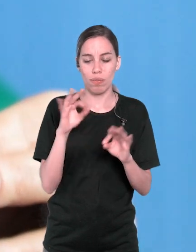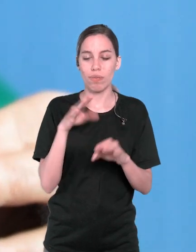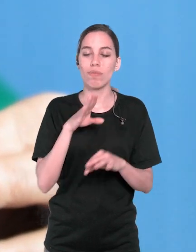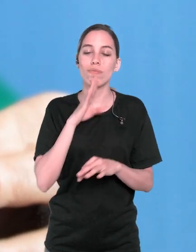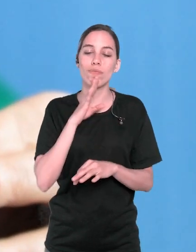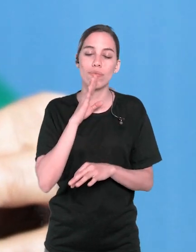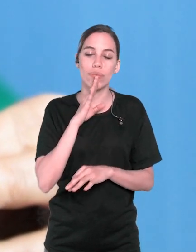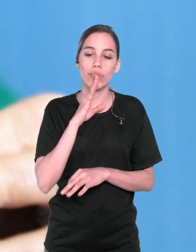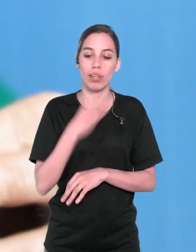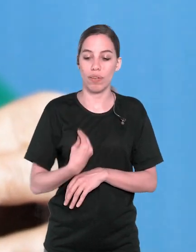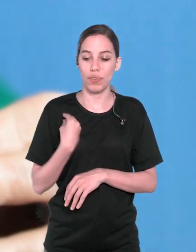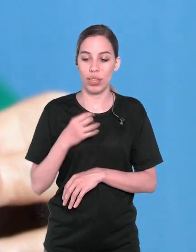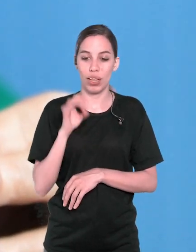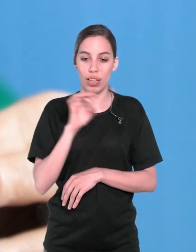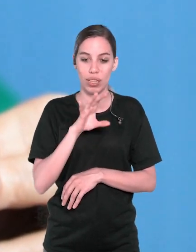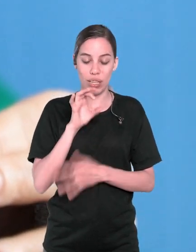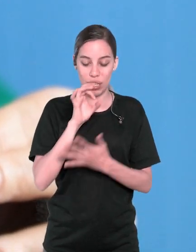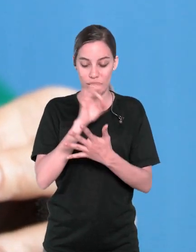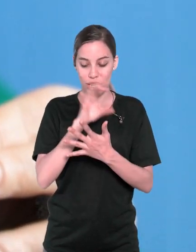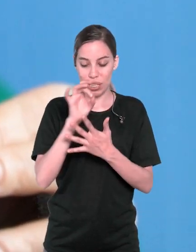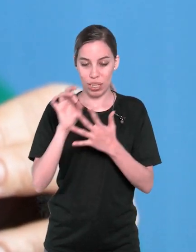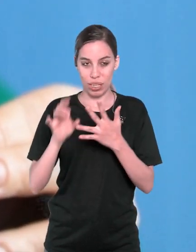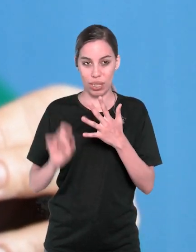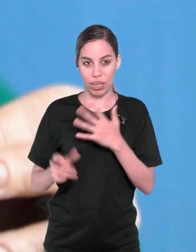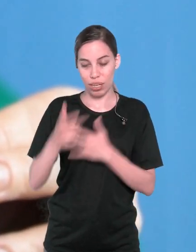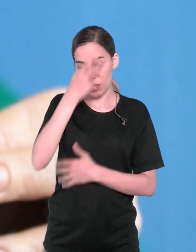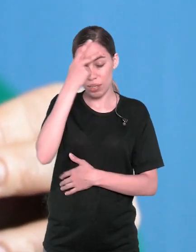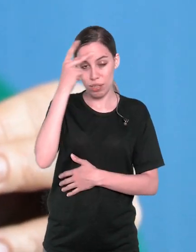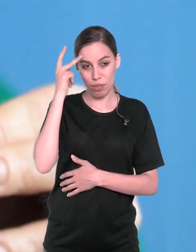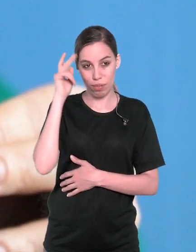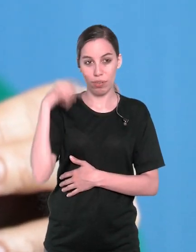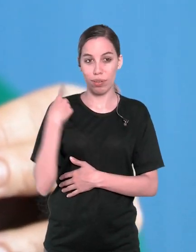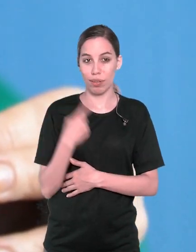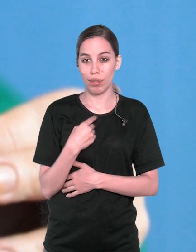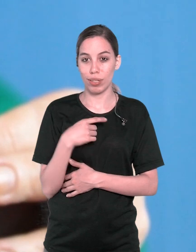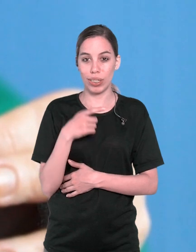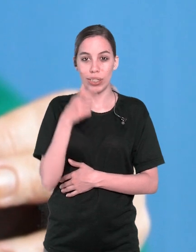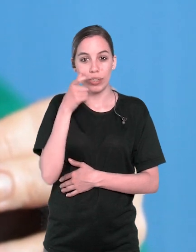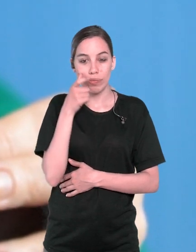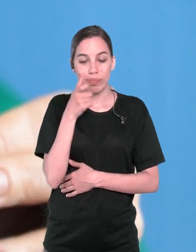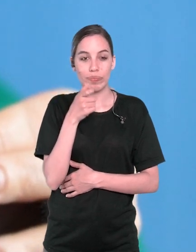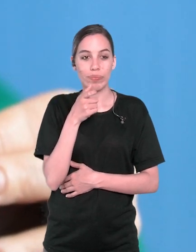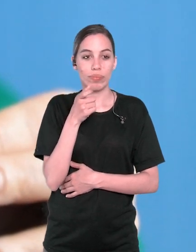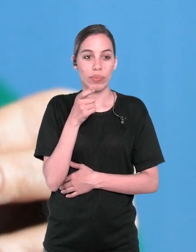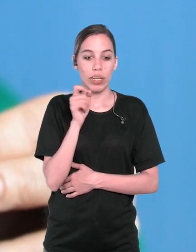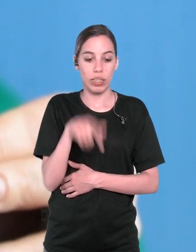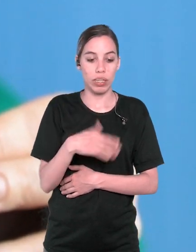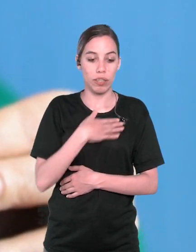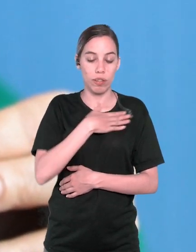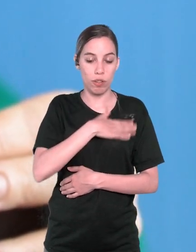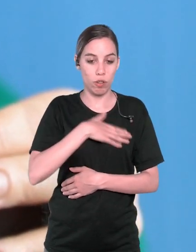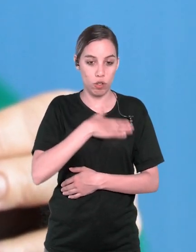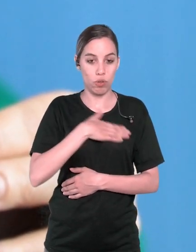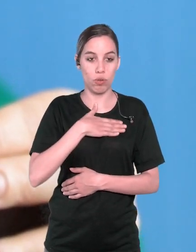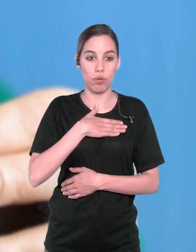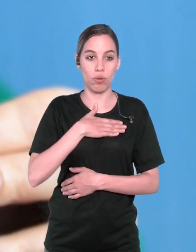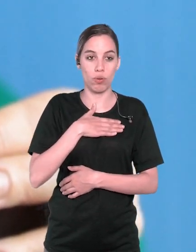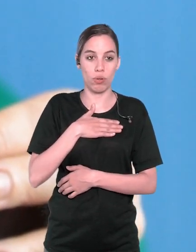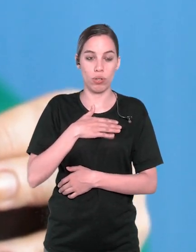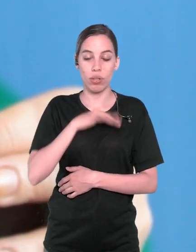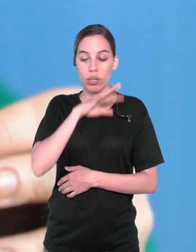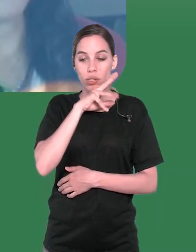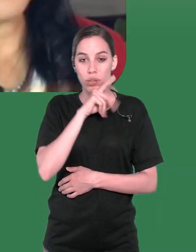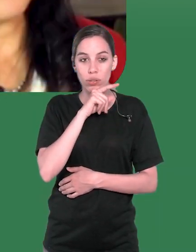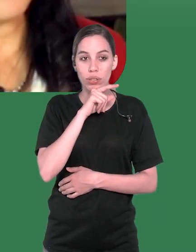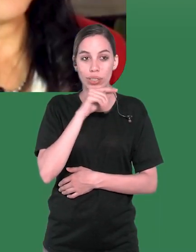vida também desses autores, né, que a gente tanto admira e quem gosta de animais também, que vai sentindo esse carinho que eles